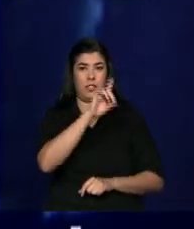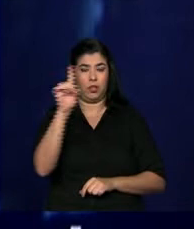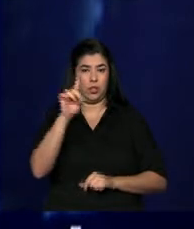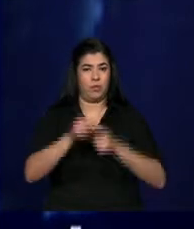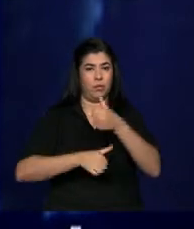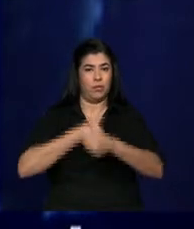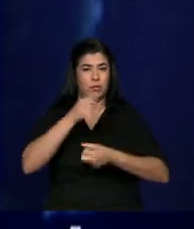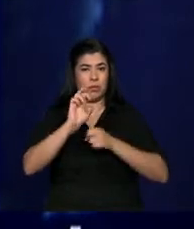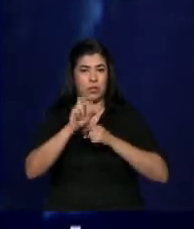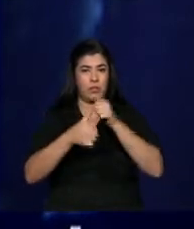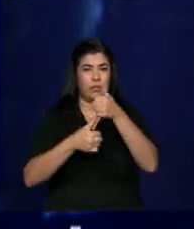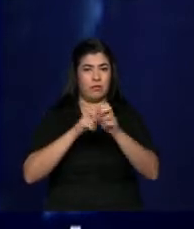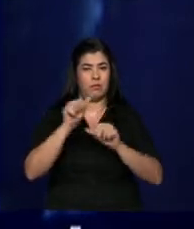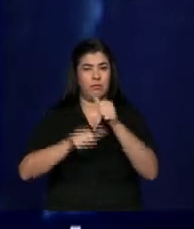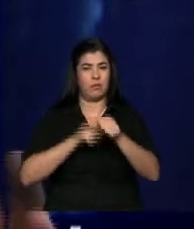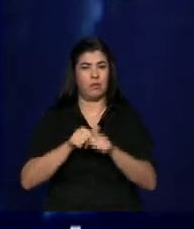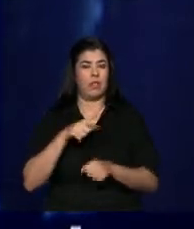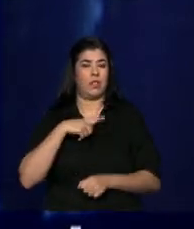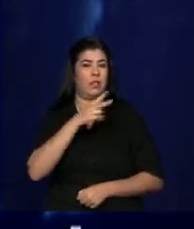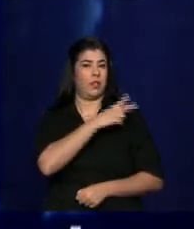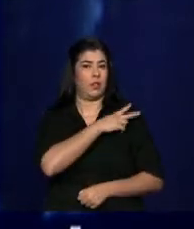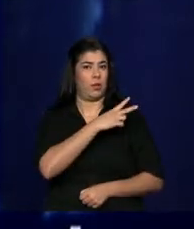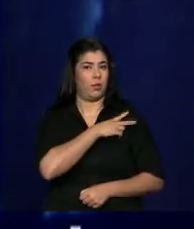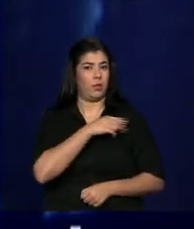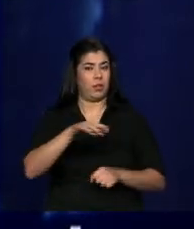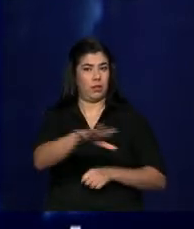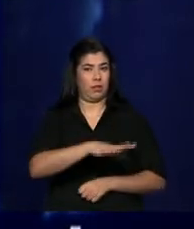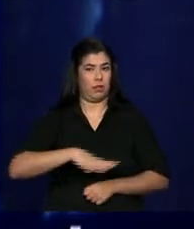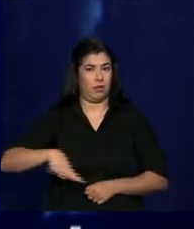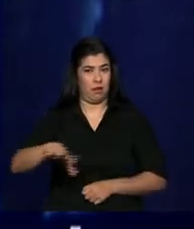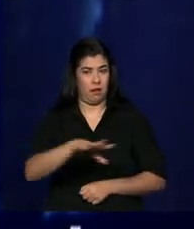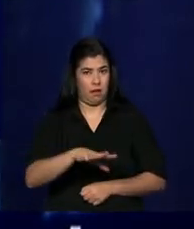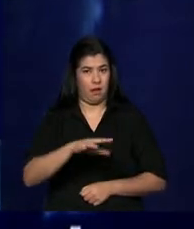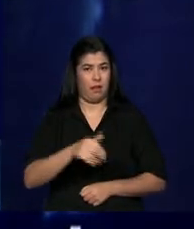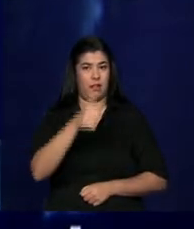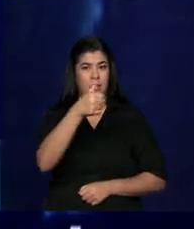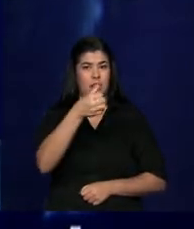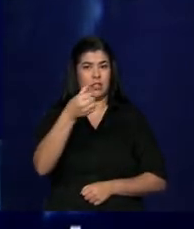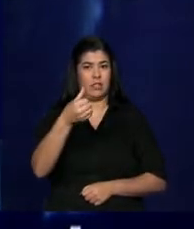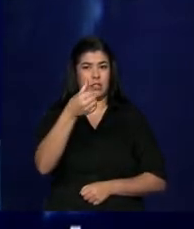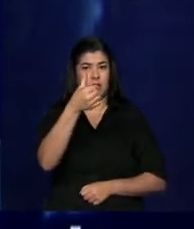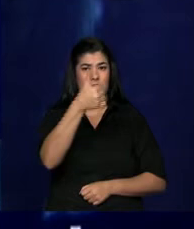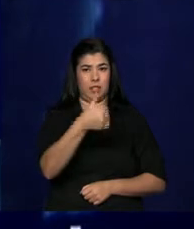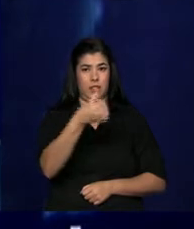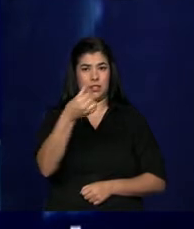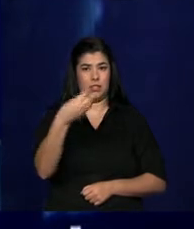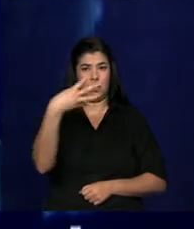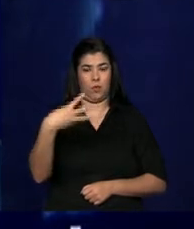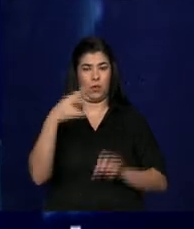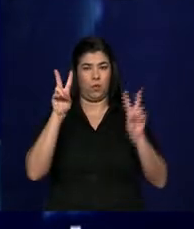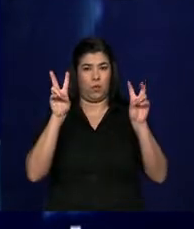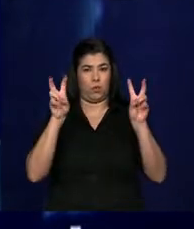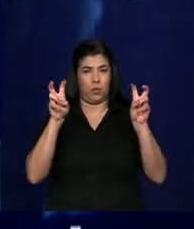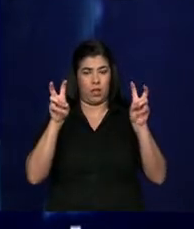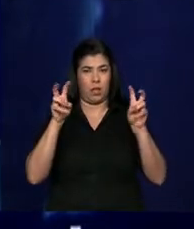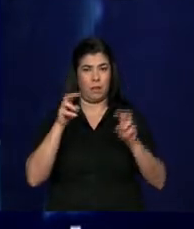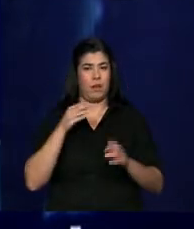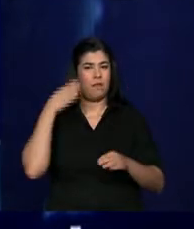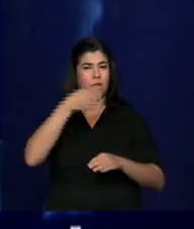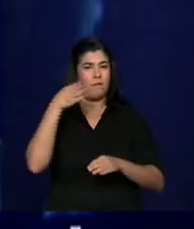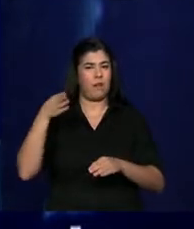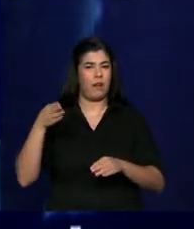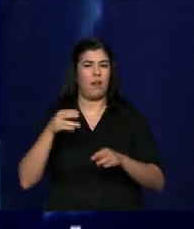técnico, em cada uma dessas áreas, em 164 temas de acompanhamento, ele participa de reuniões,